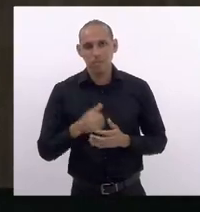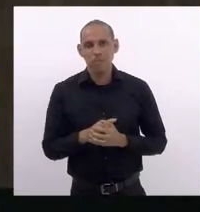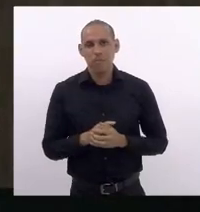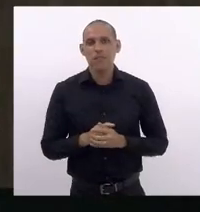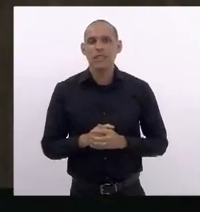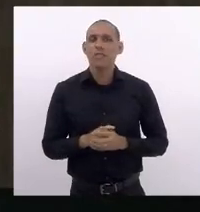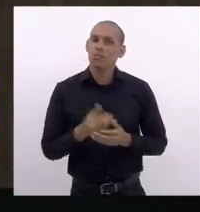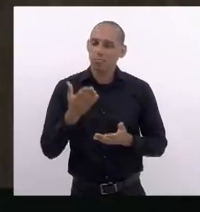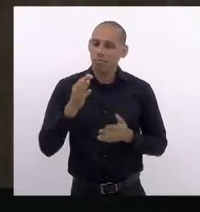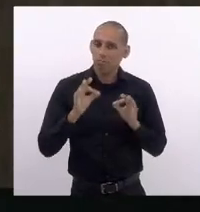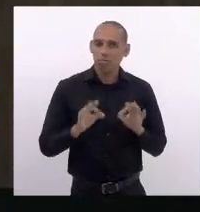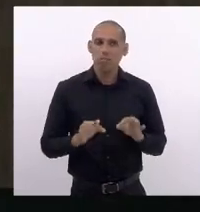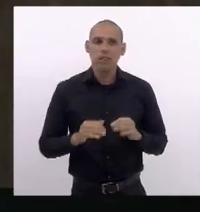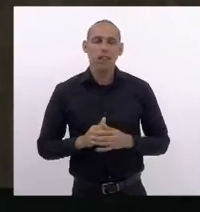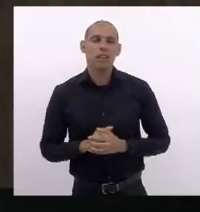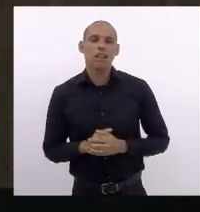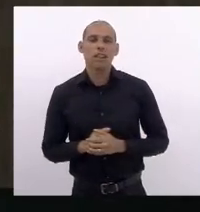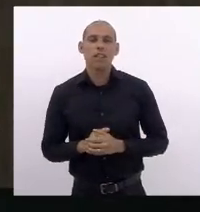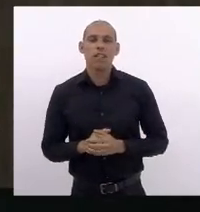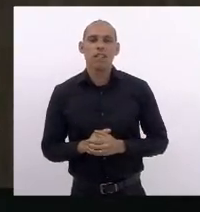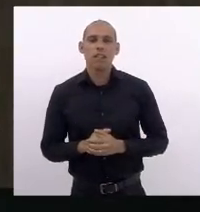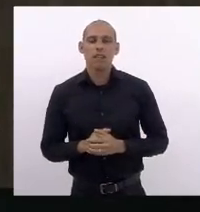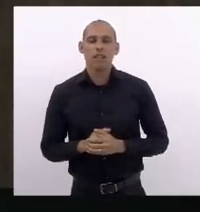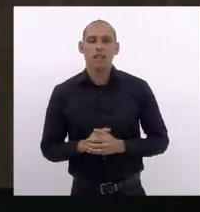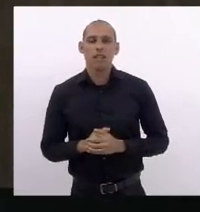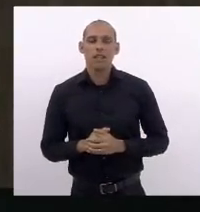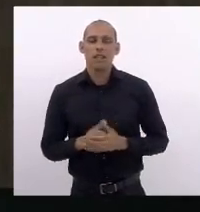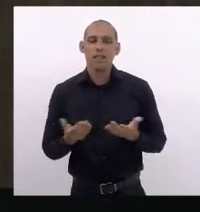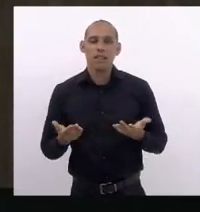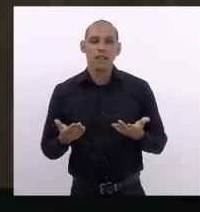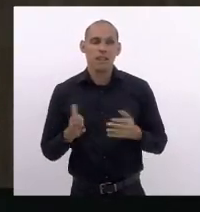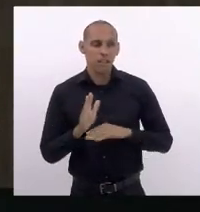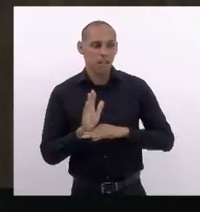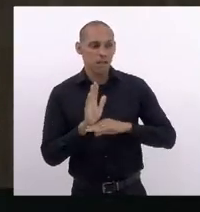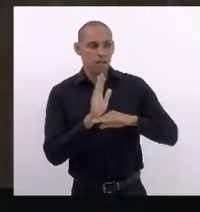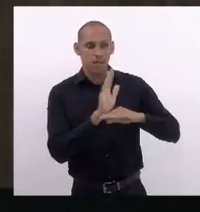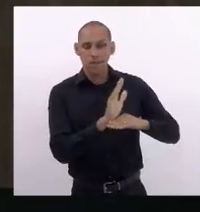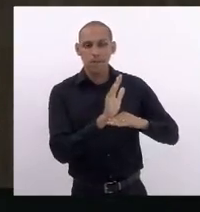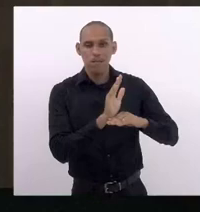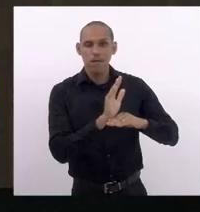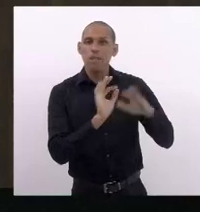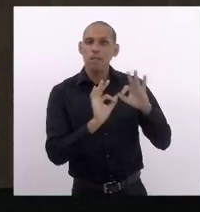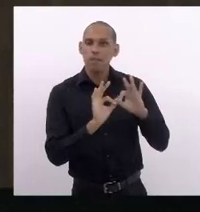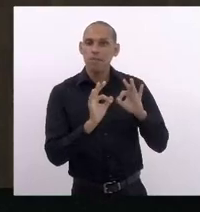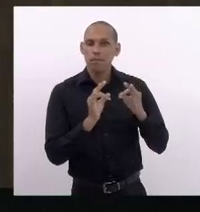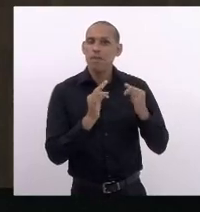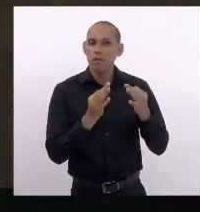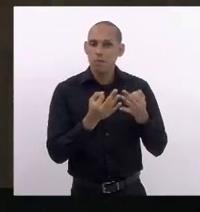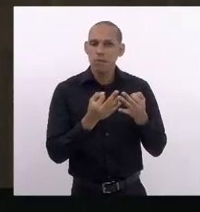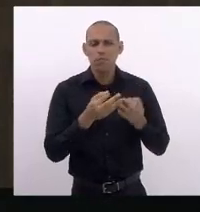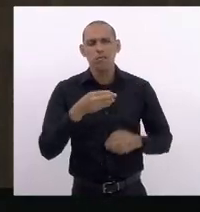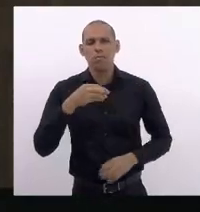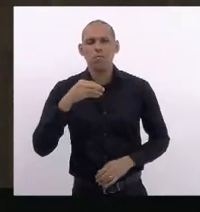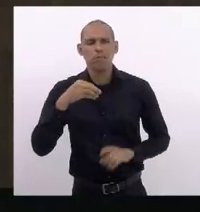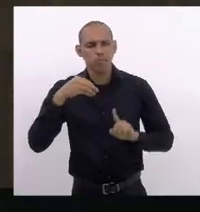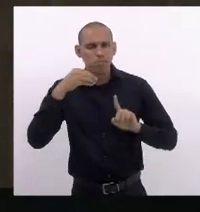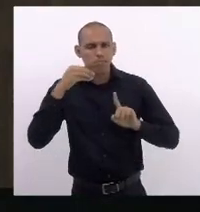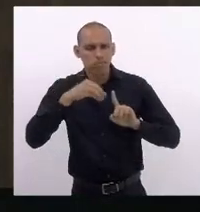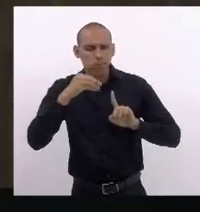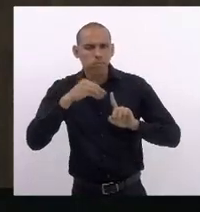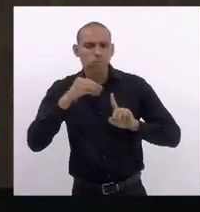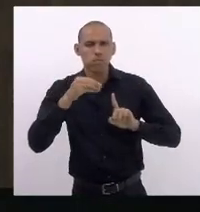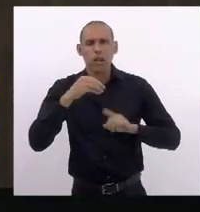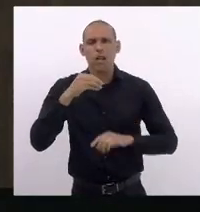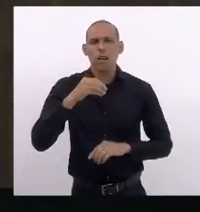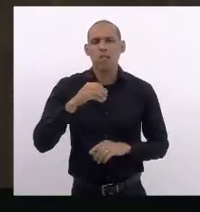Vossa Excelência acertou, que leva, por um lado, né, ajuda para as famílias em situação de vulnerabilidade social